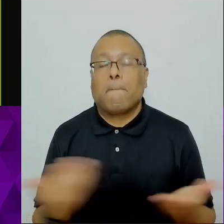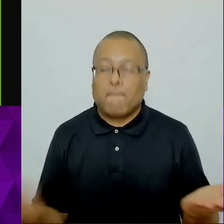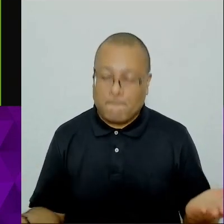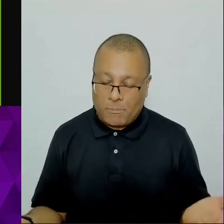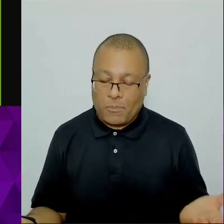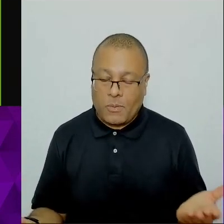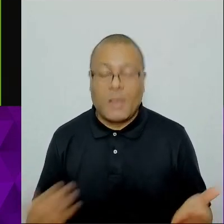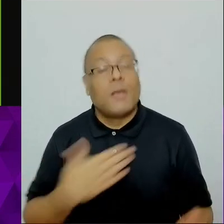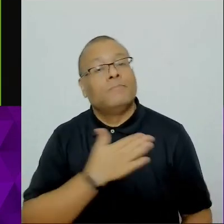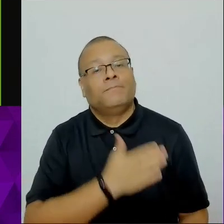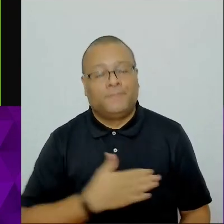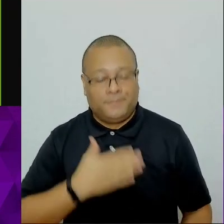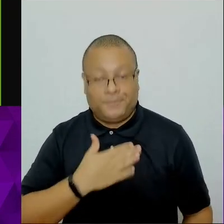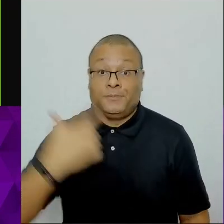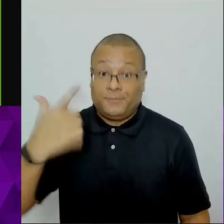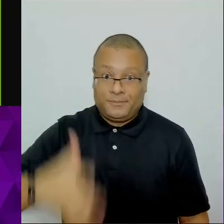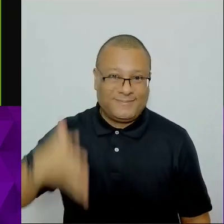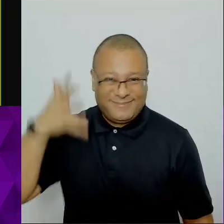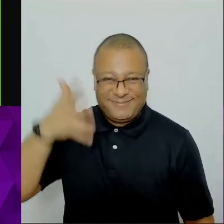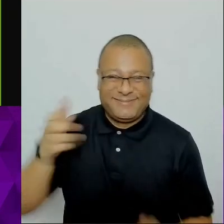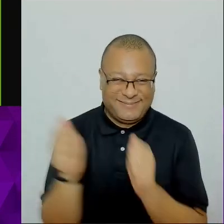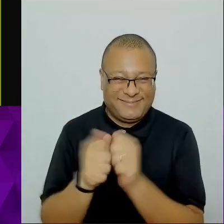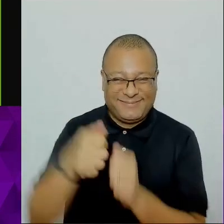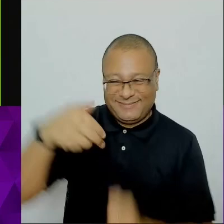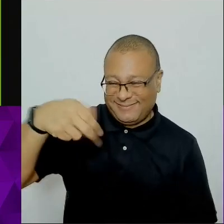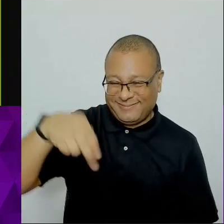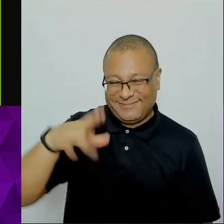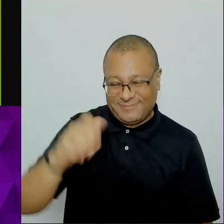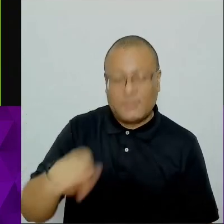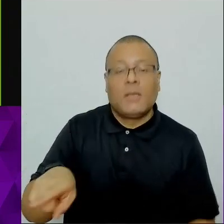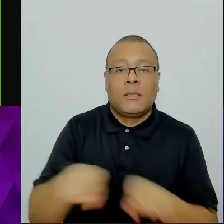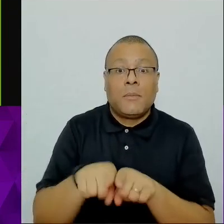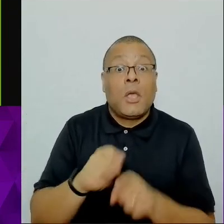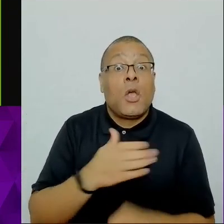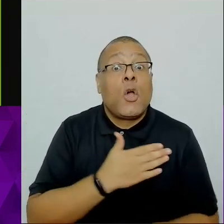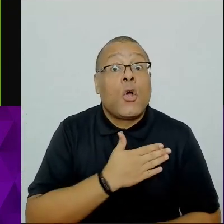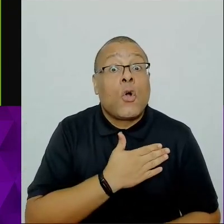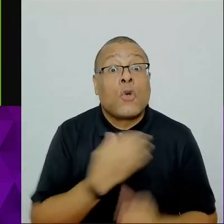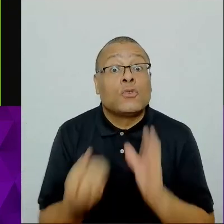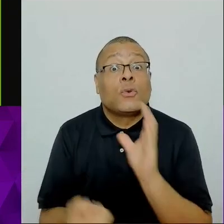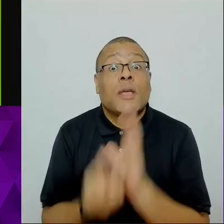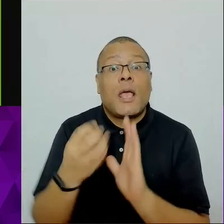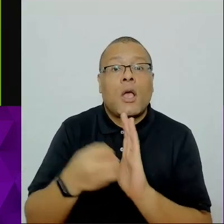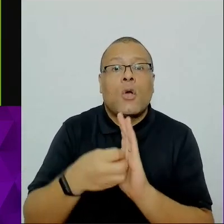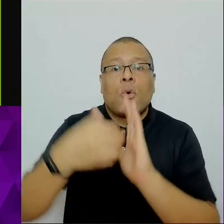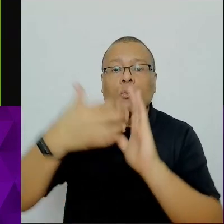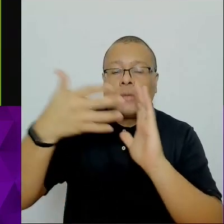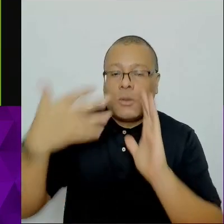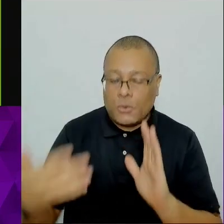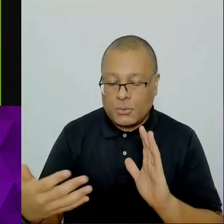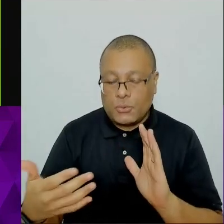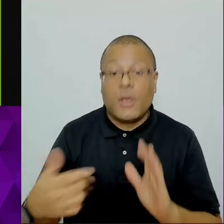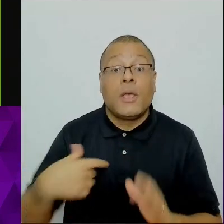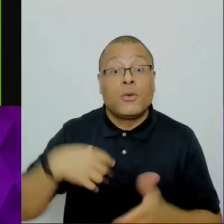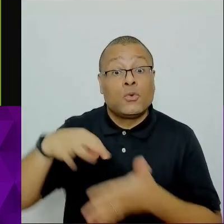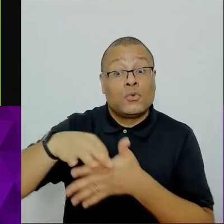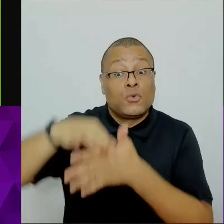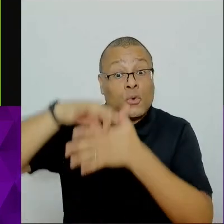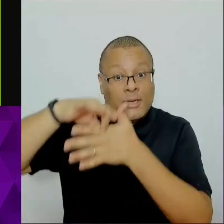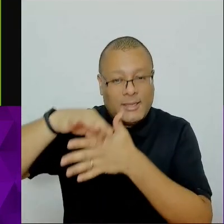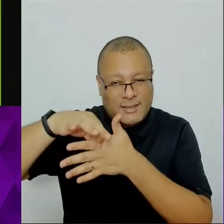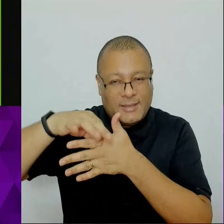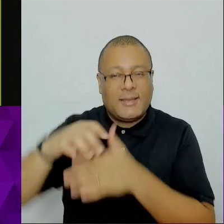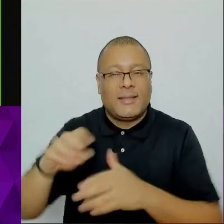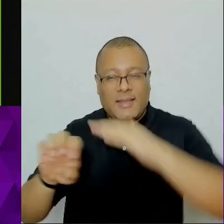É uma honra estar aqui palestrando ao lado da Mônica. Eu também gosto bastante aí de criar conteúdo. Sou tech lead ali na ZUP,